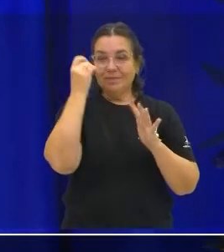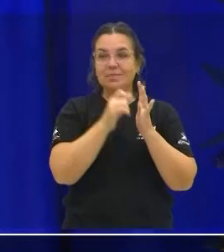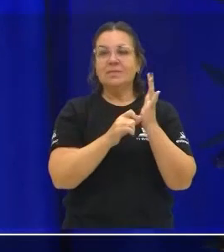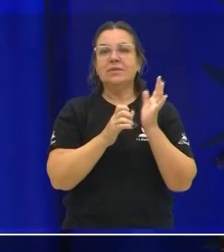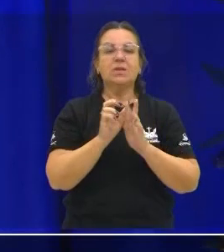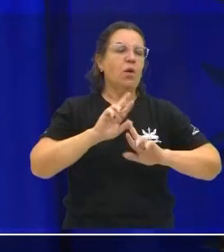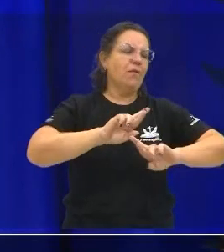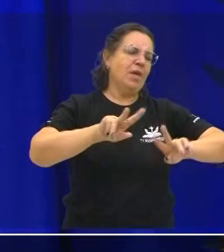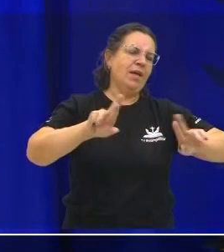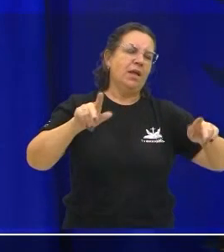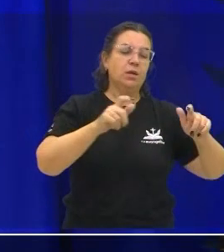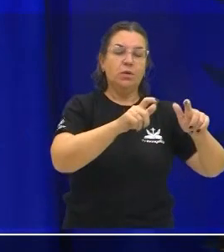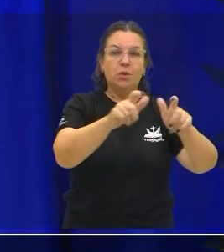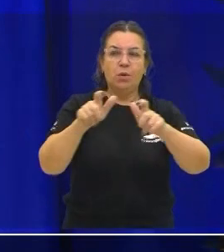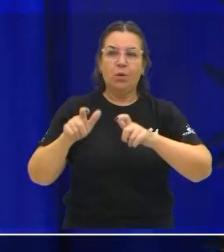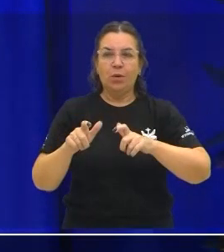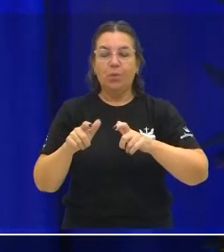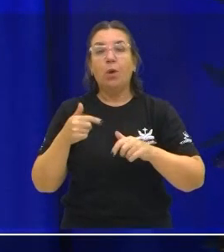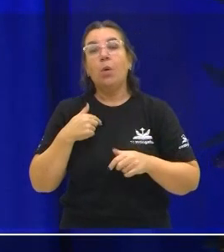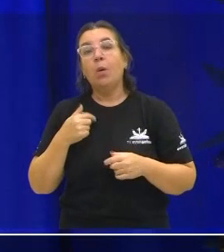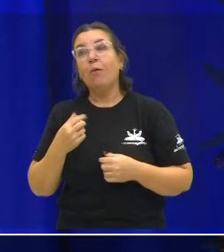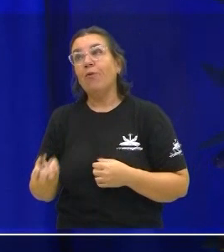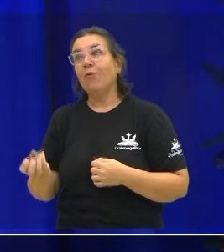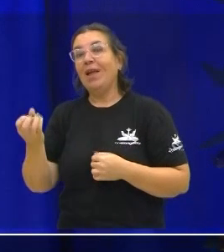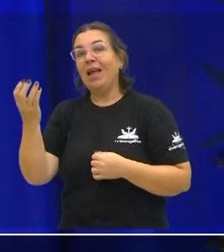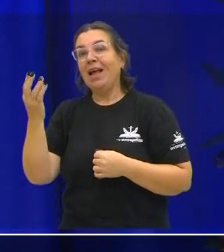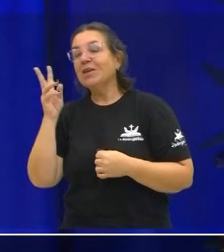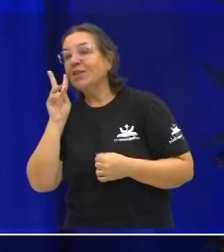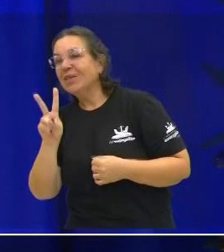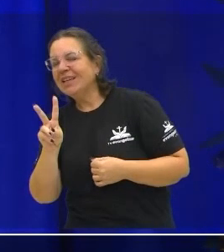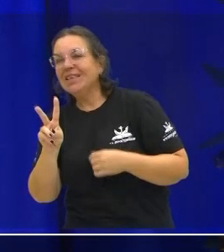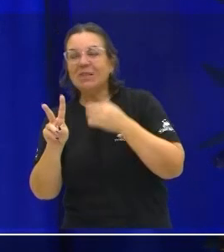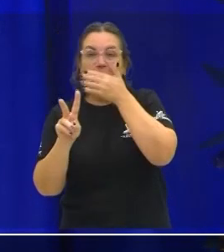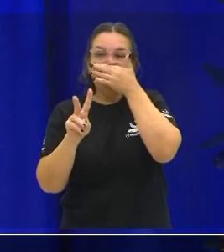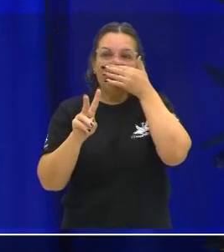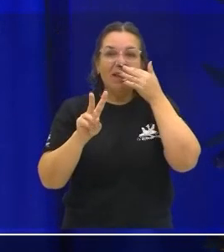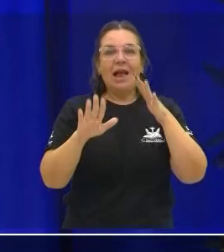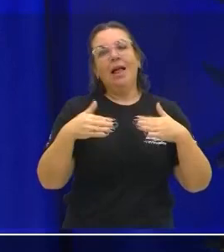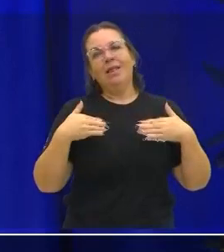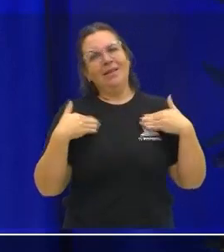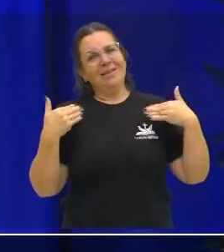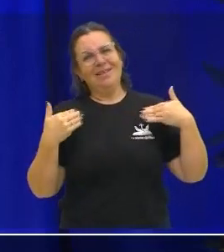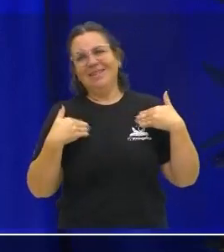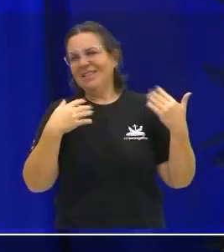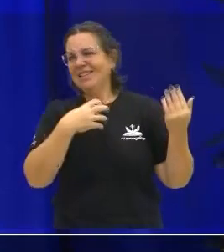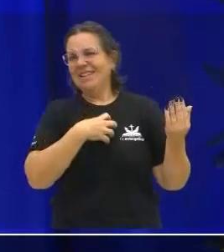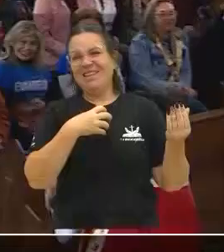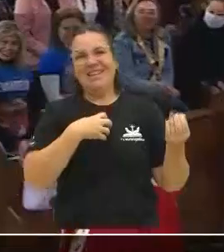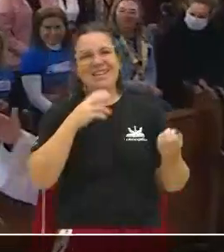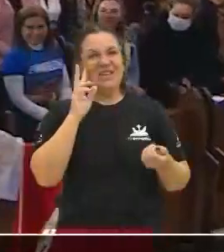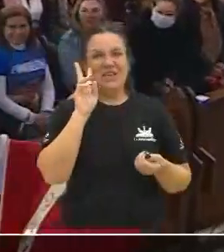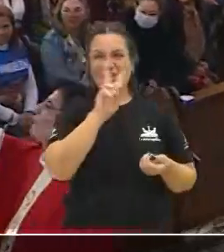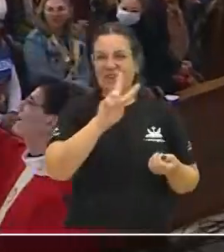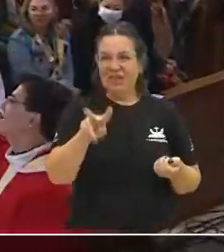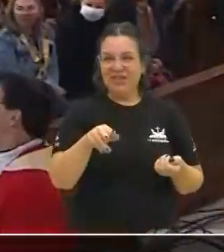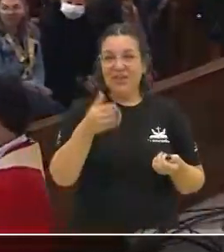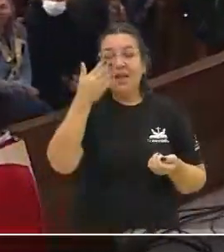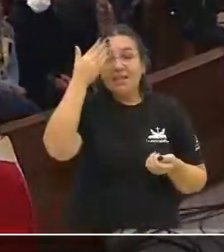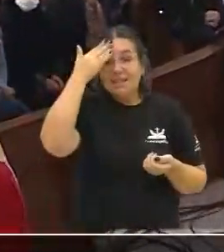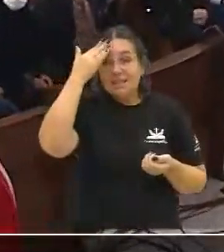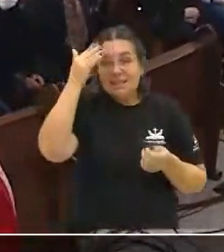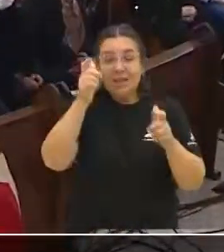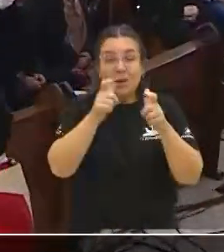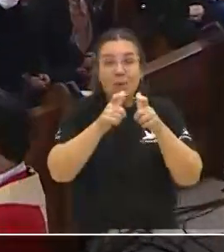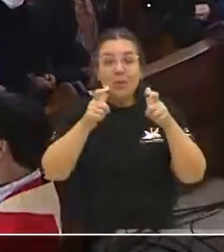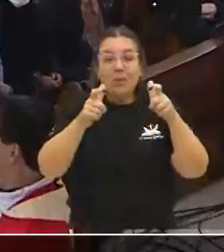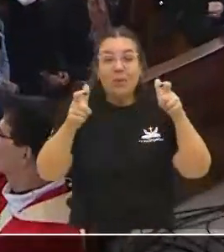de várias localidades de quando viajo. Vejo aqui, que alegria ver, e sei que é uma